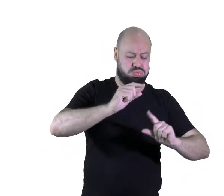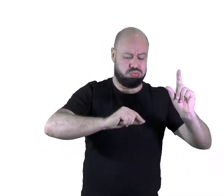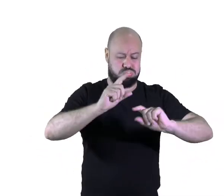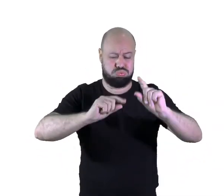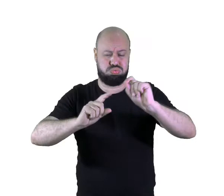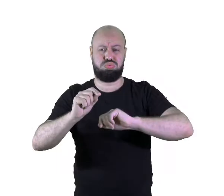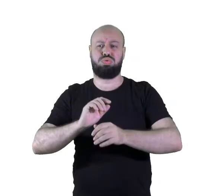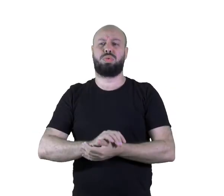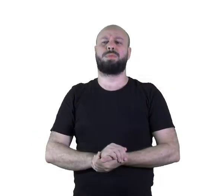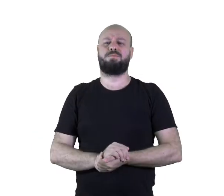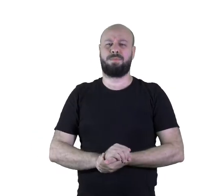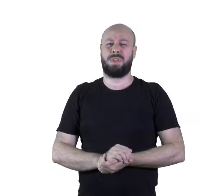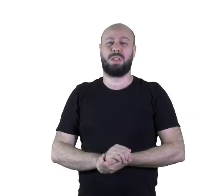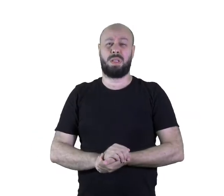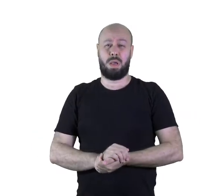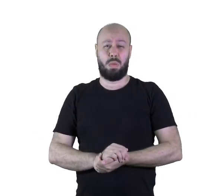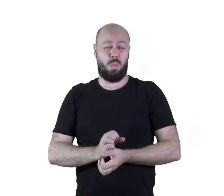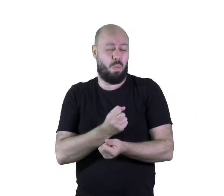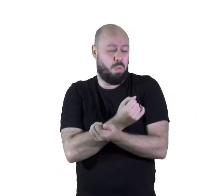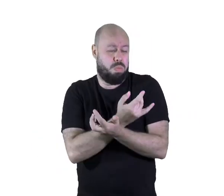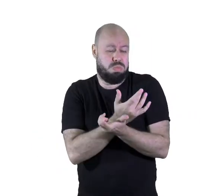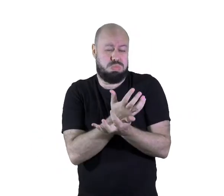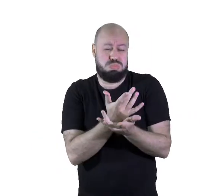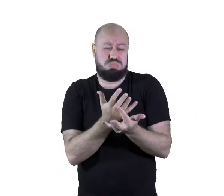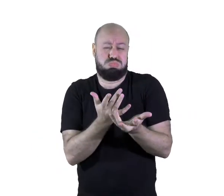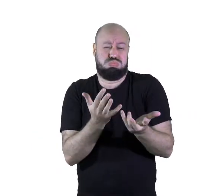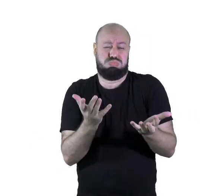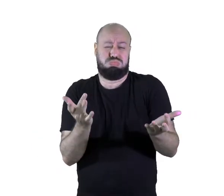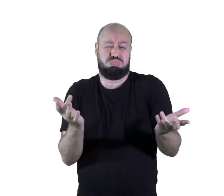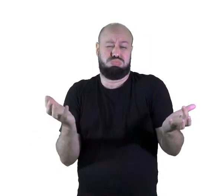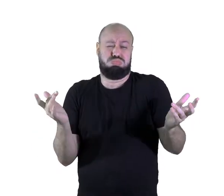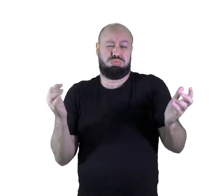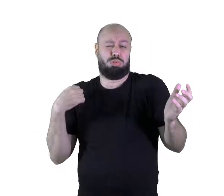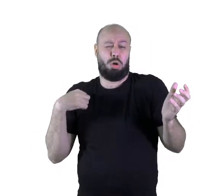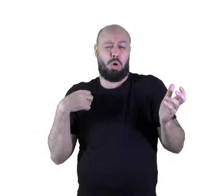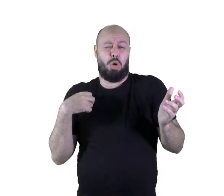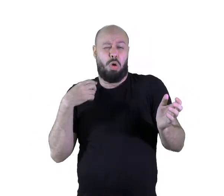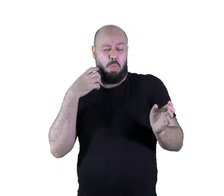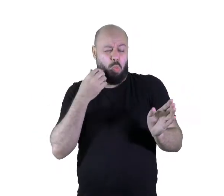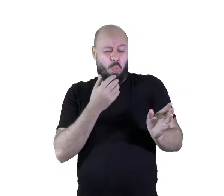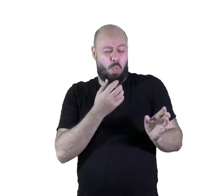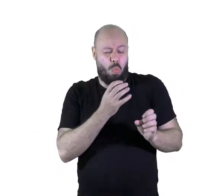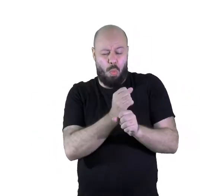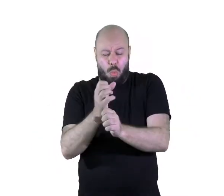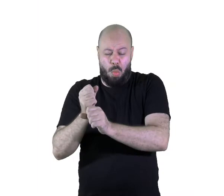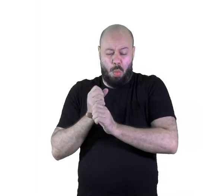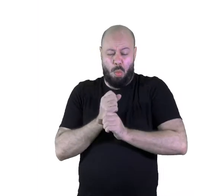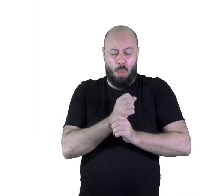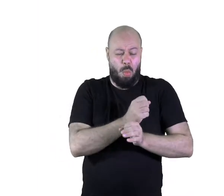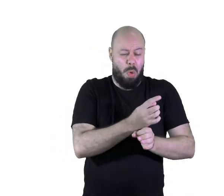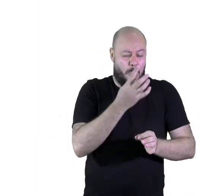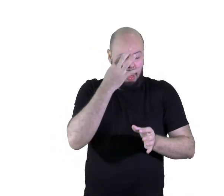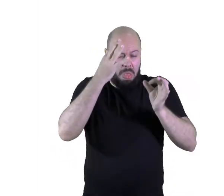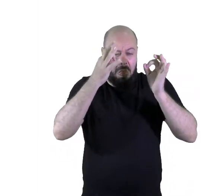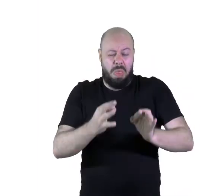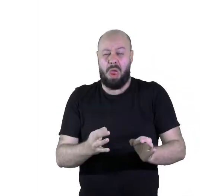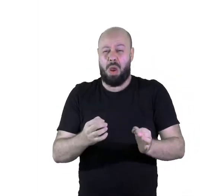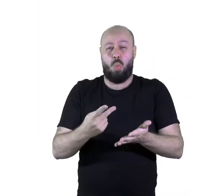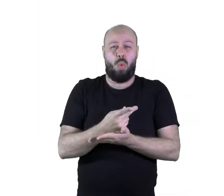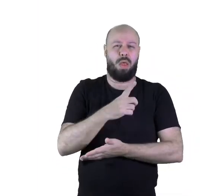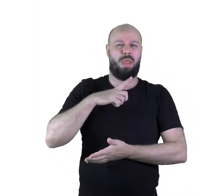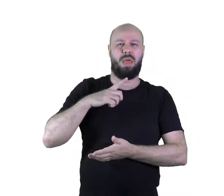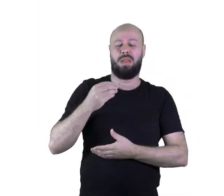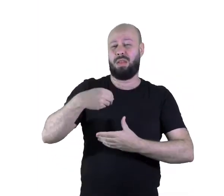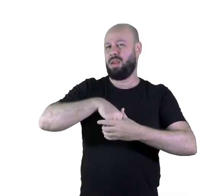tem uma quantidade tão grande de estrelas que nem se consegue direito calcular a quantidade de estrelas que ela tem. E de